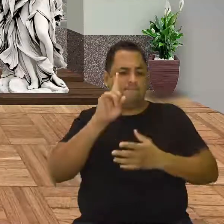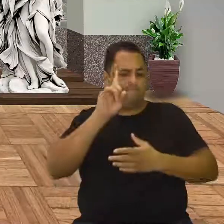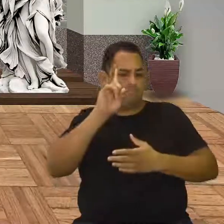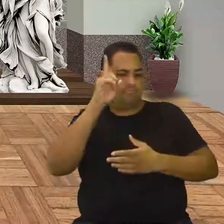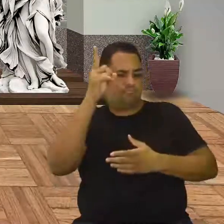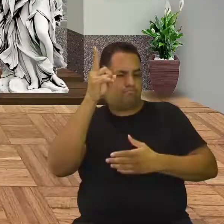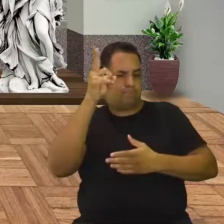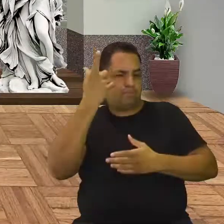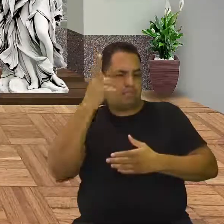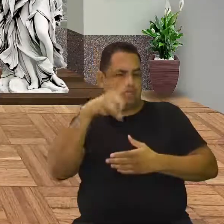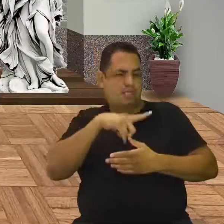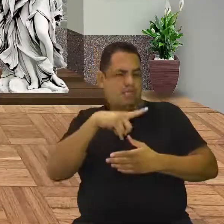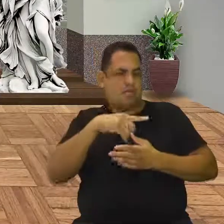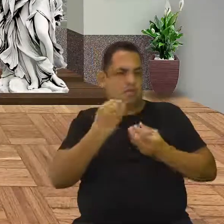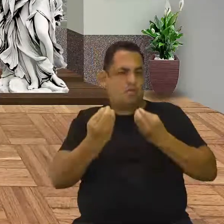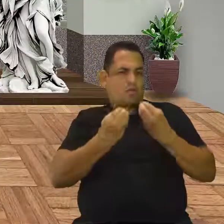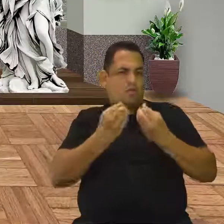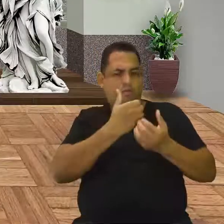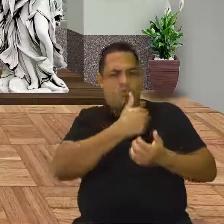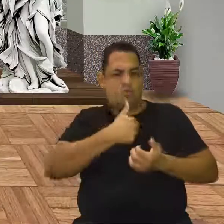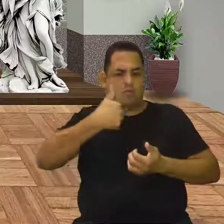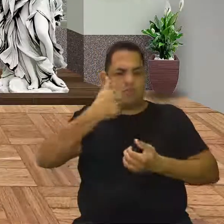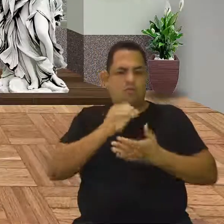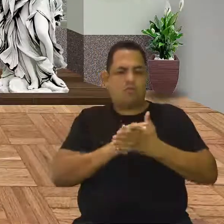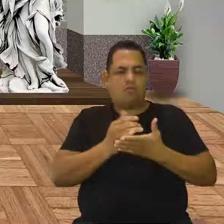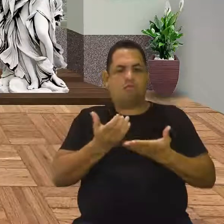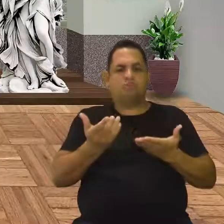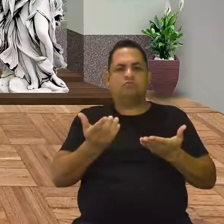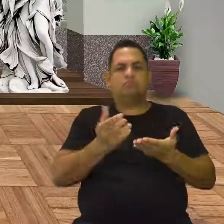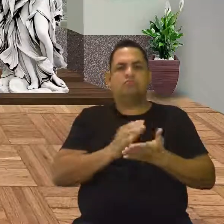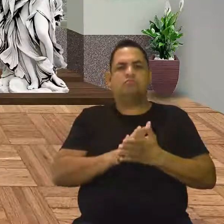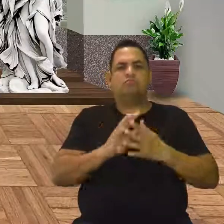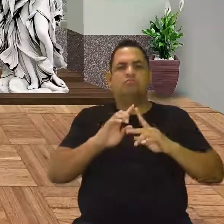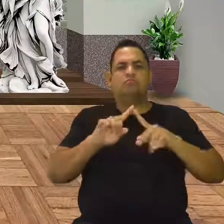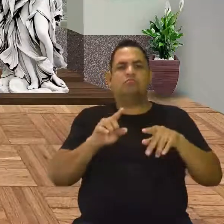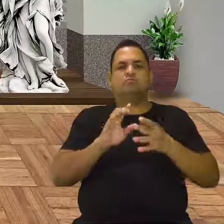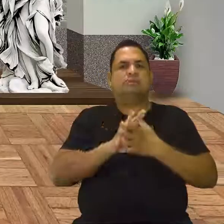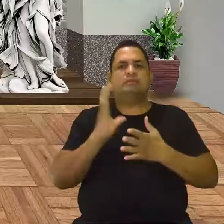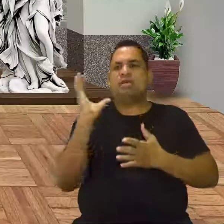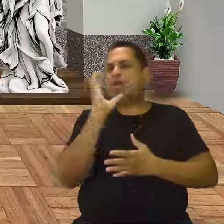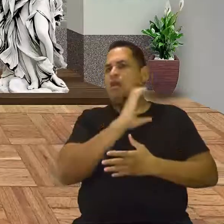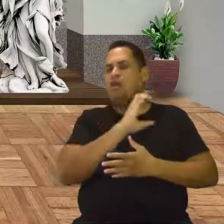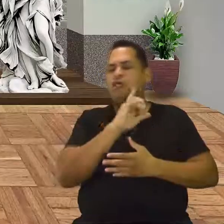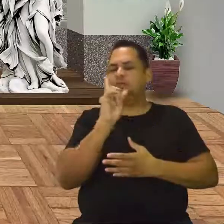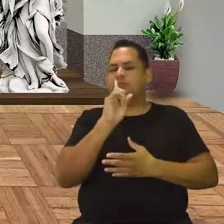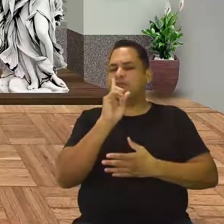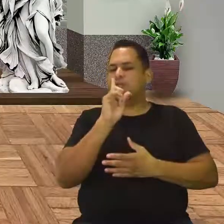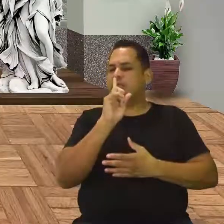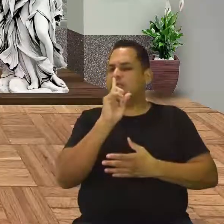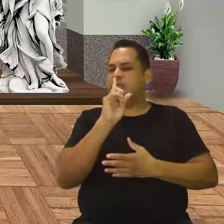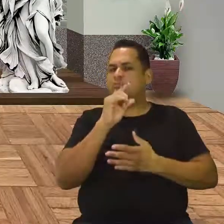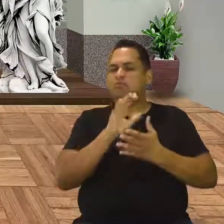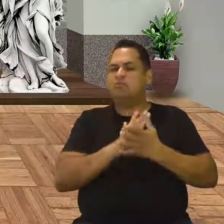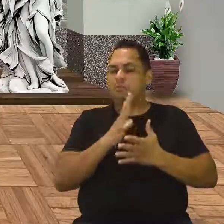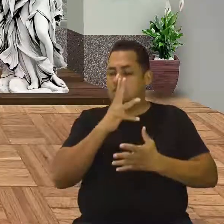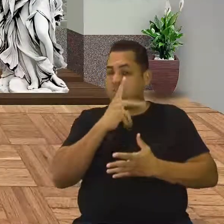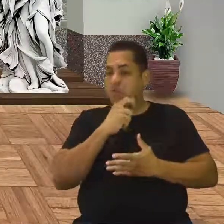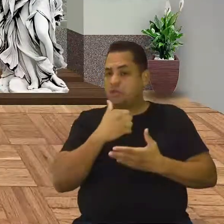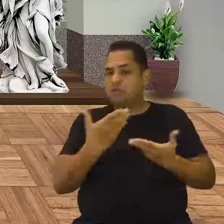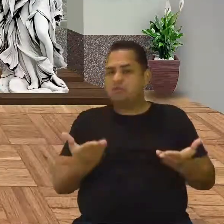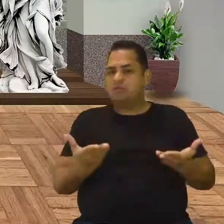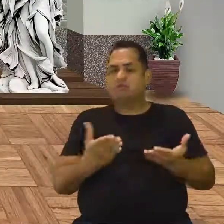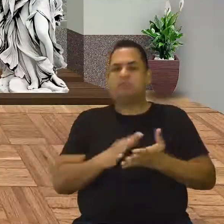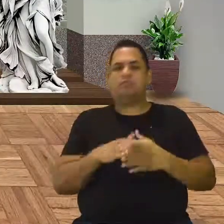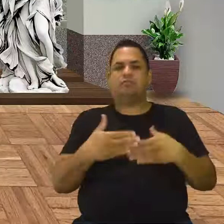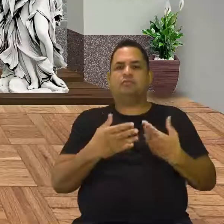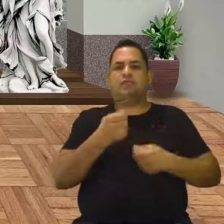ideia, como melhorar, como corrigir, mas isso não vai ser da noite para o dia ou do dia para a noite. Vai levar tempo, até